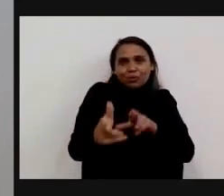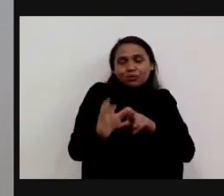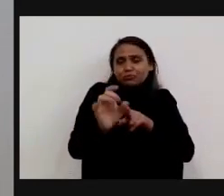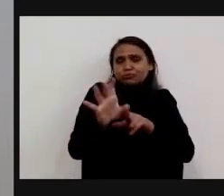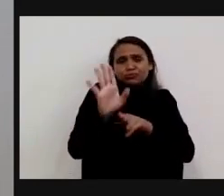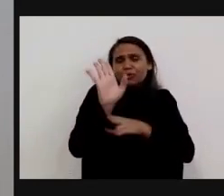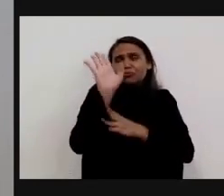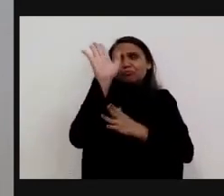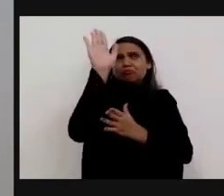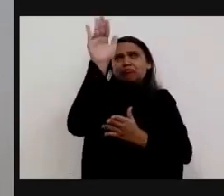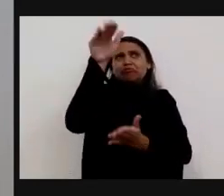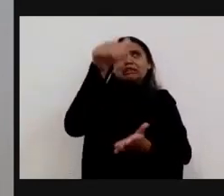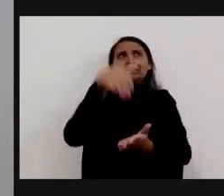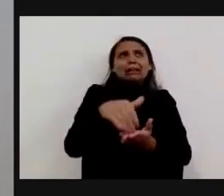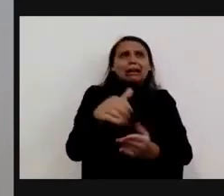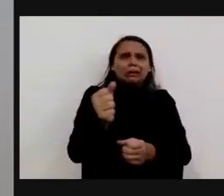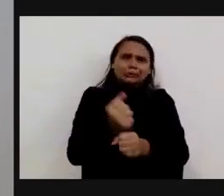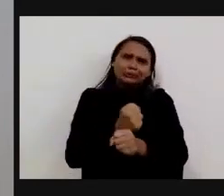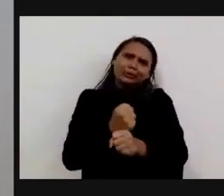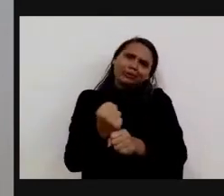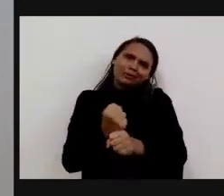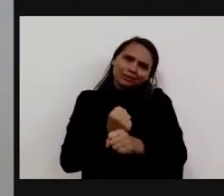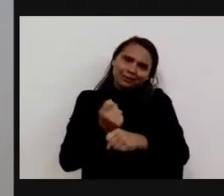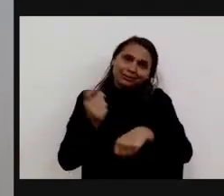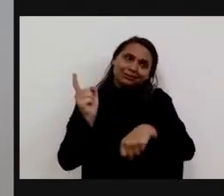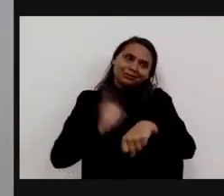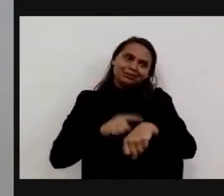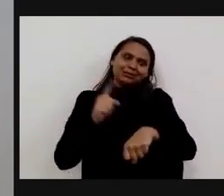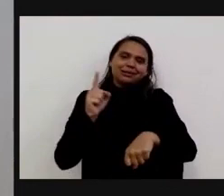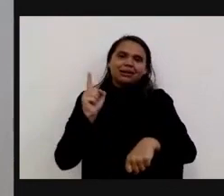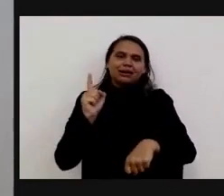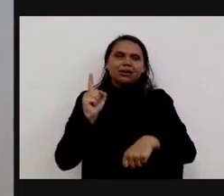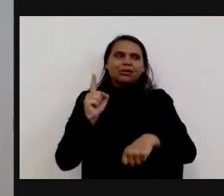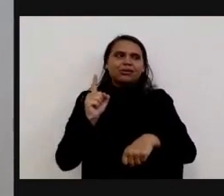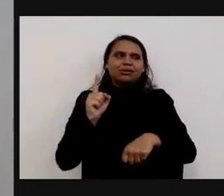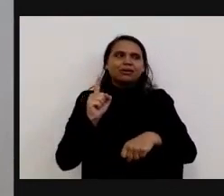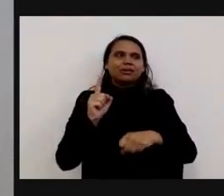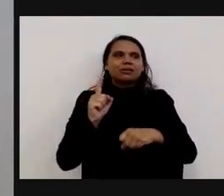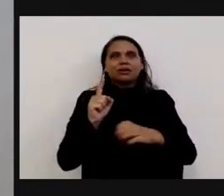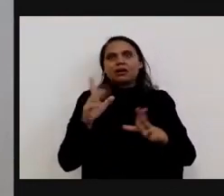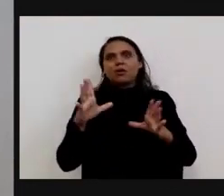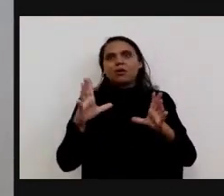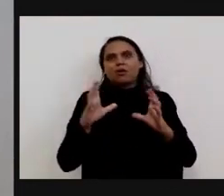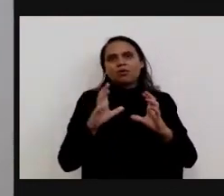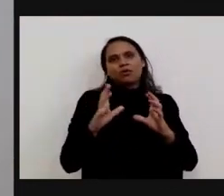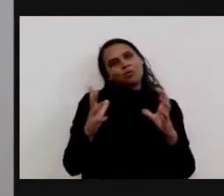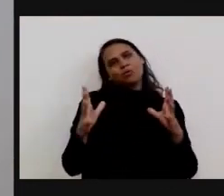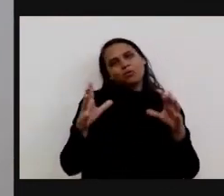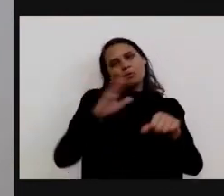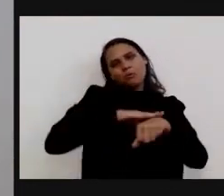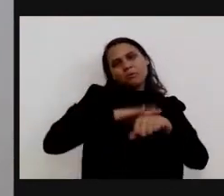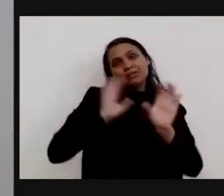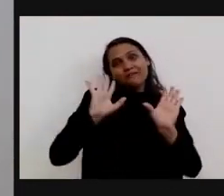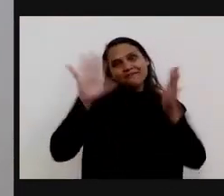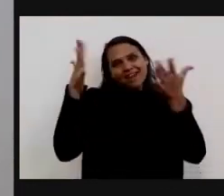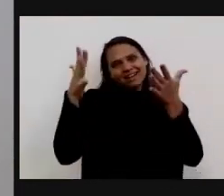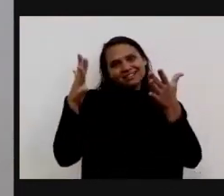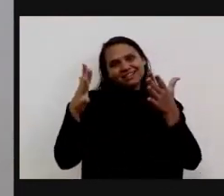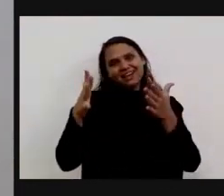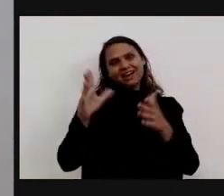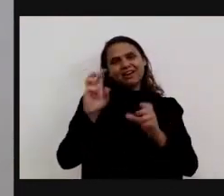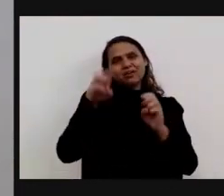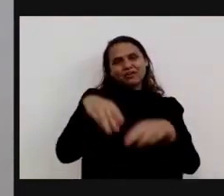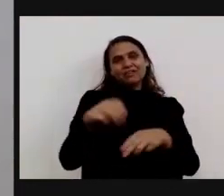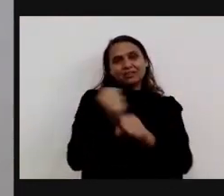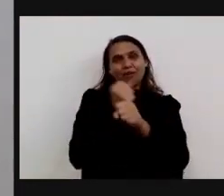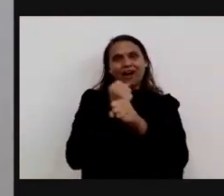descobre lá no final do ano na hora do happy hour Como é que chama confra a compra do fim do ano aí o povo bebe